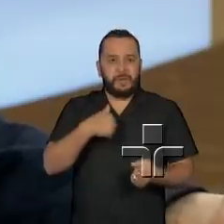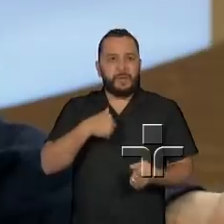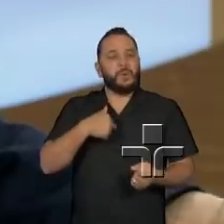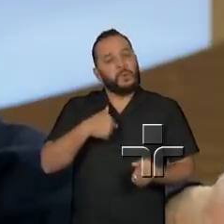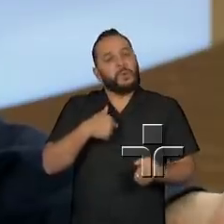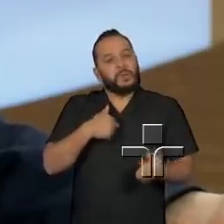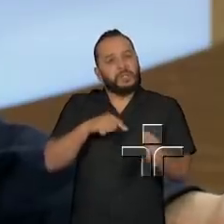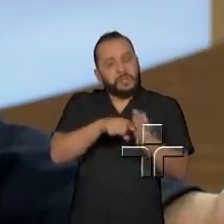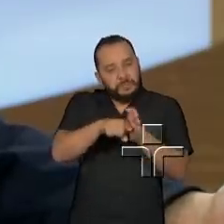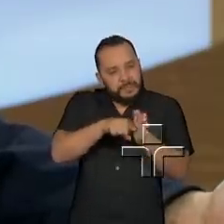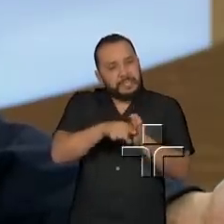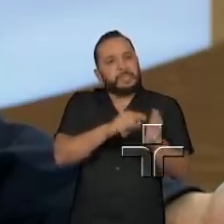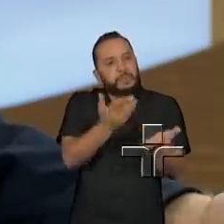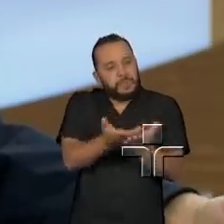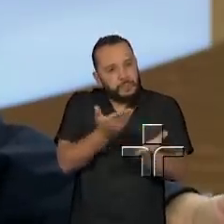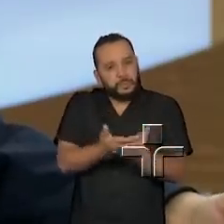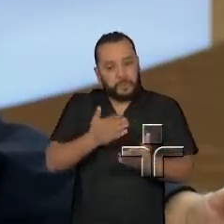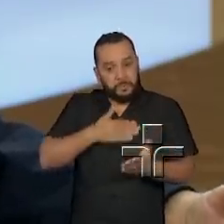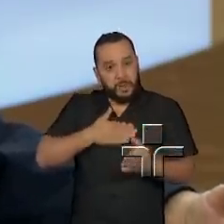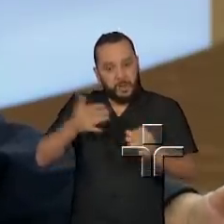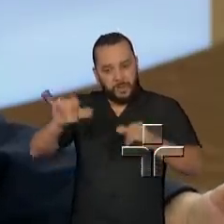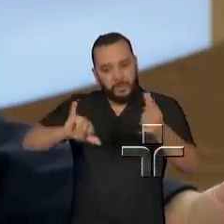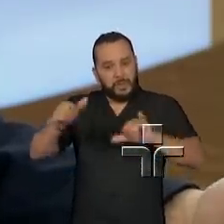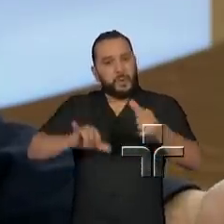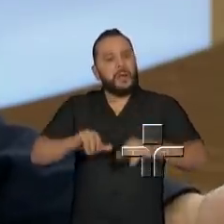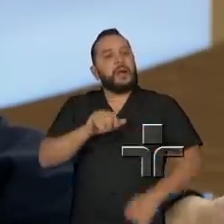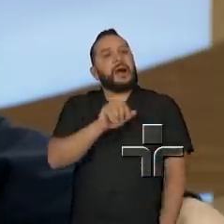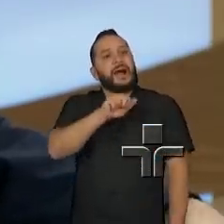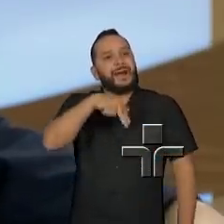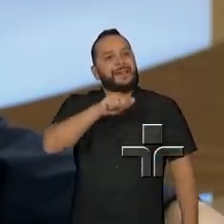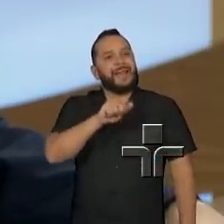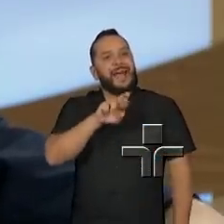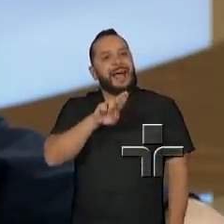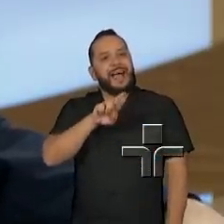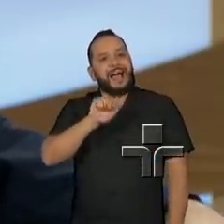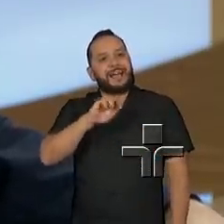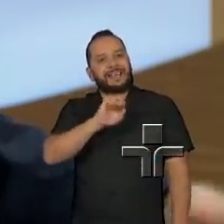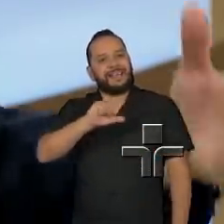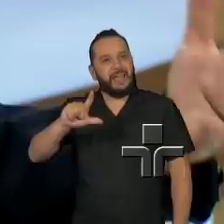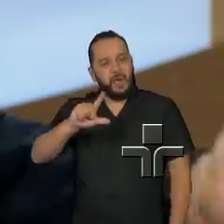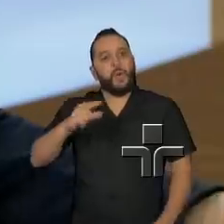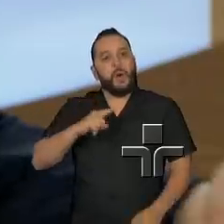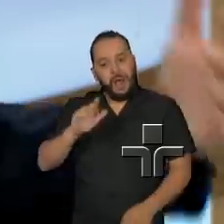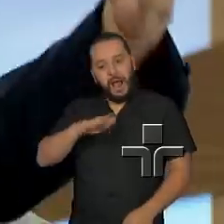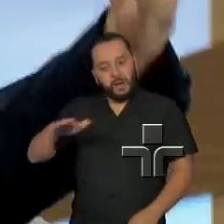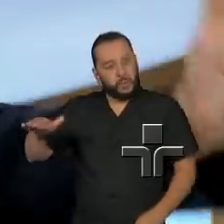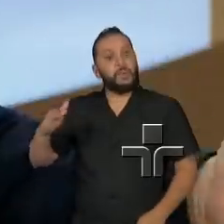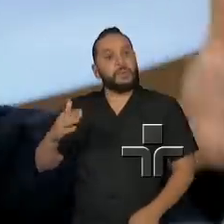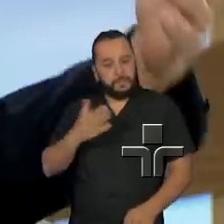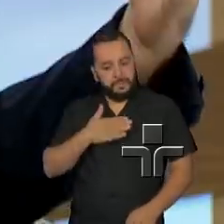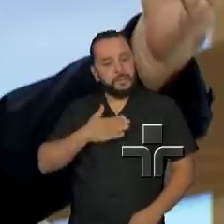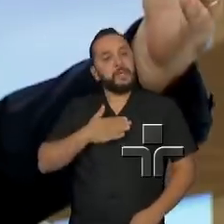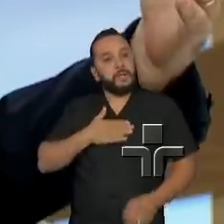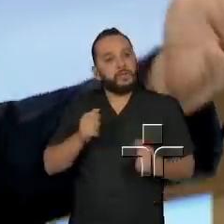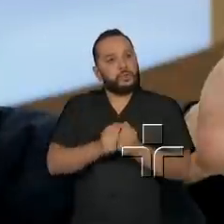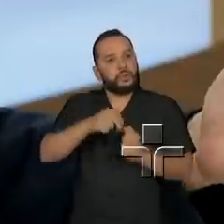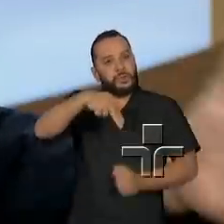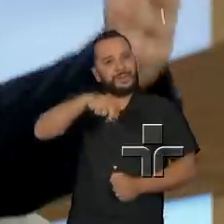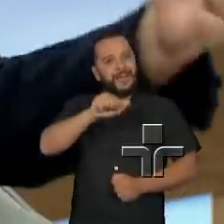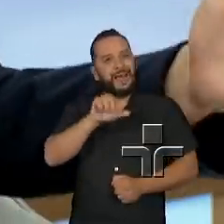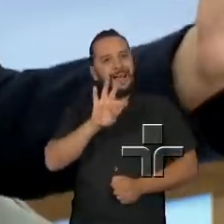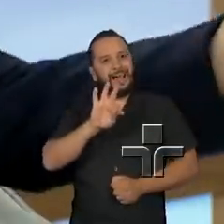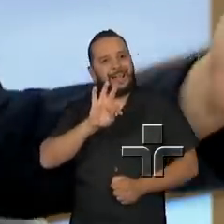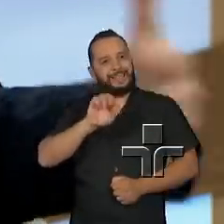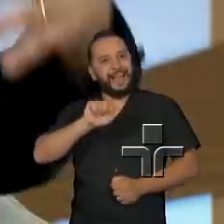isso no meu laboratório atualmente. Por exemplo, a Ana Raquel Torres, uma aluna minha de doutorado, junto com a Natália Mota, fazendo pesquisa.